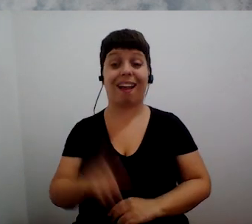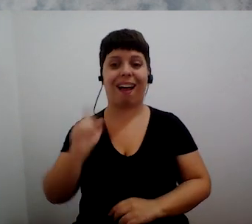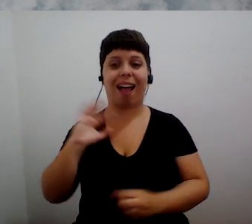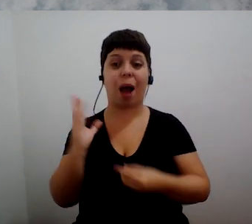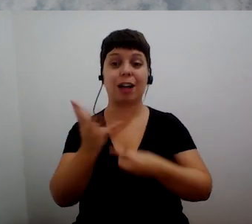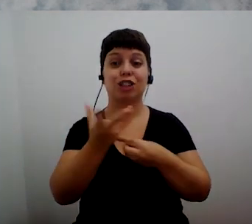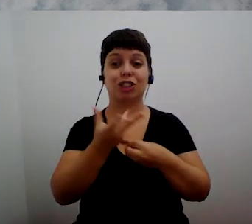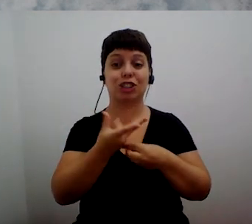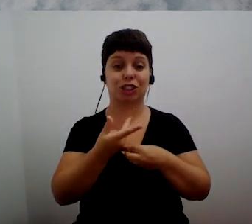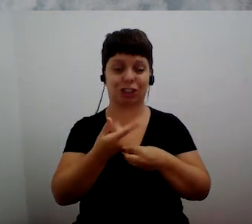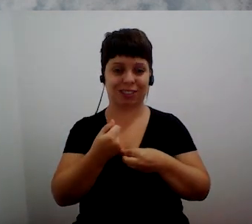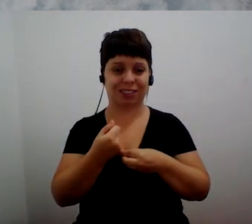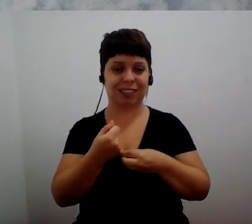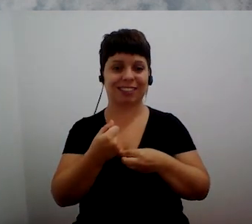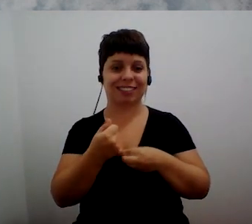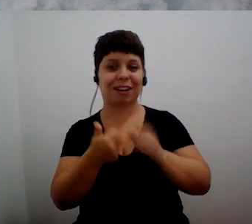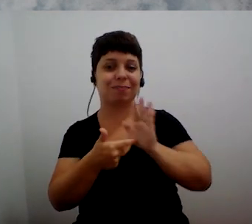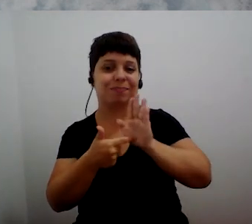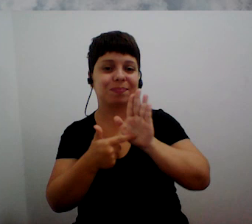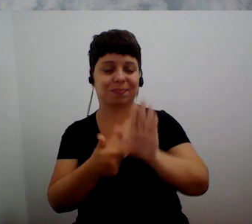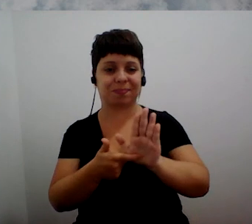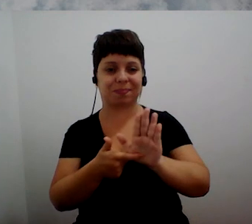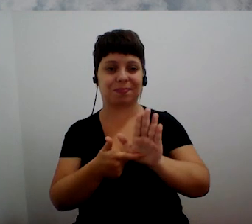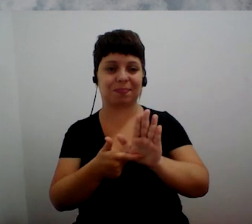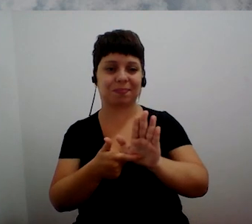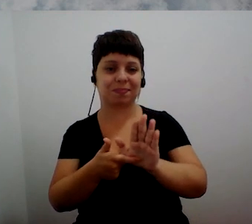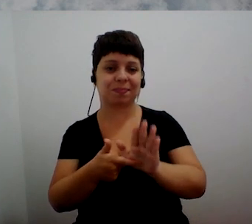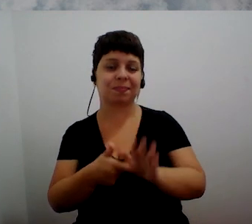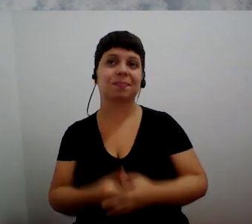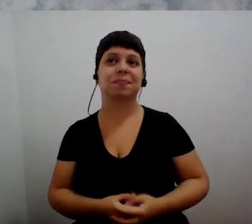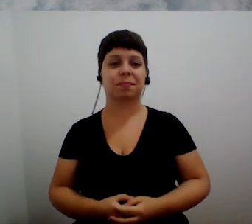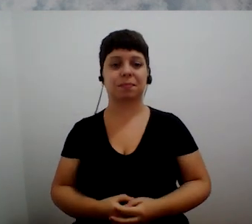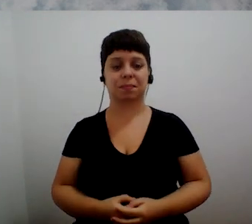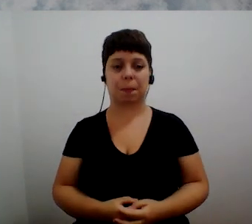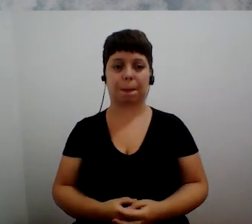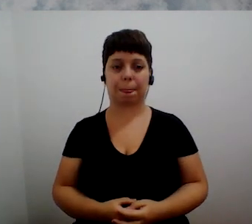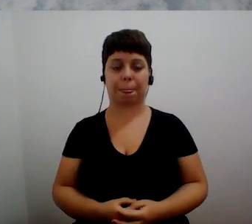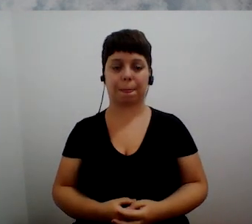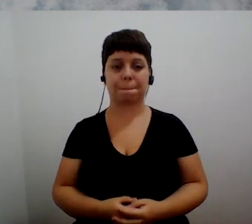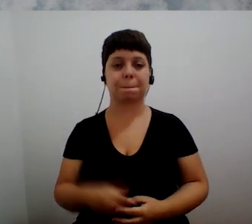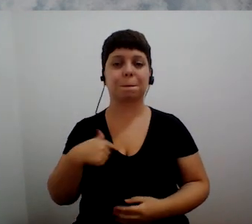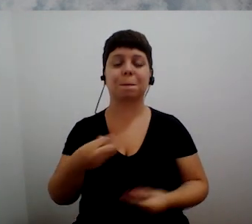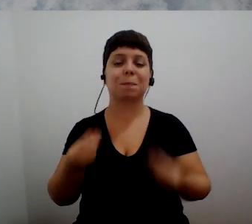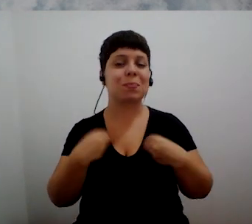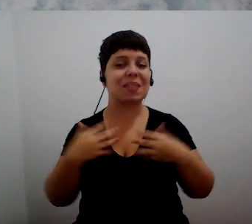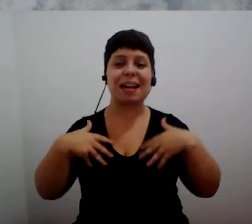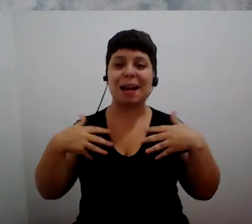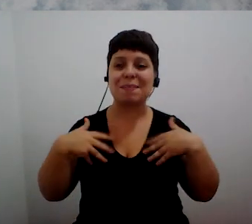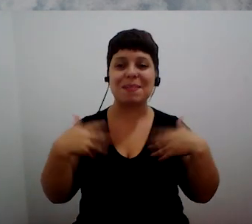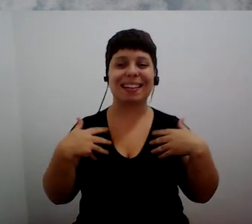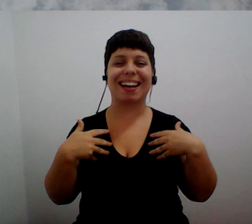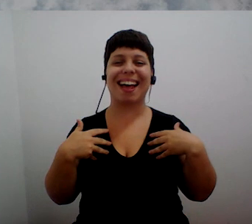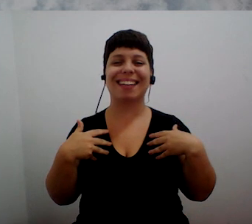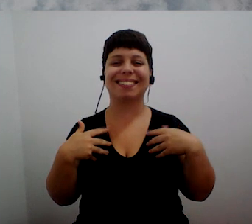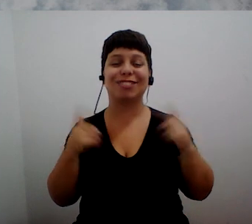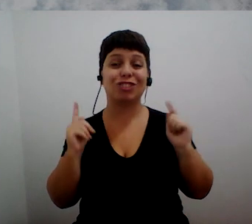an artistic intervention that will bring us a little bit more of happiness, joy,